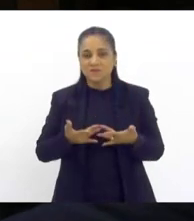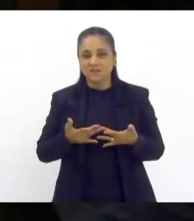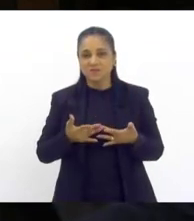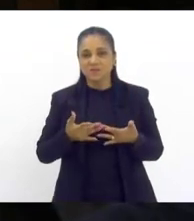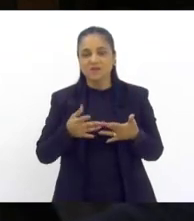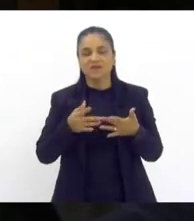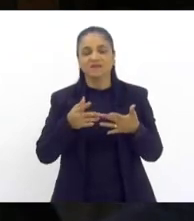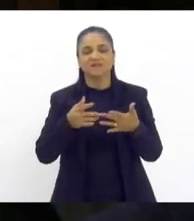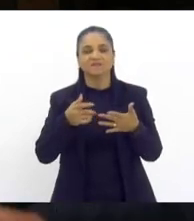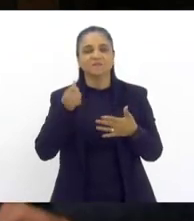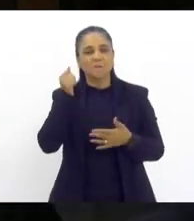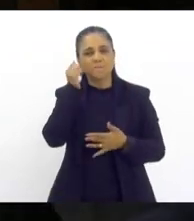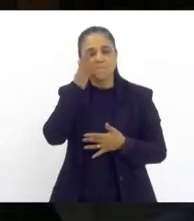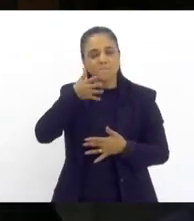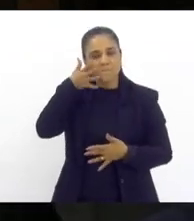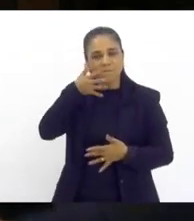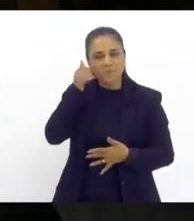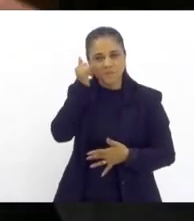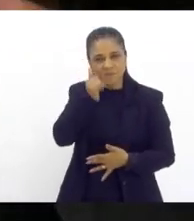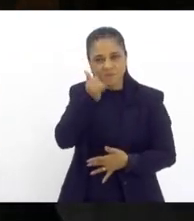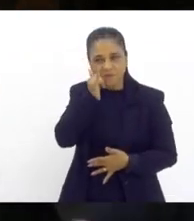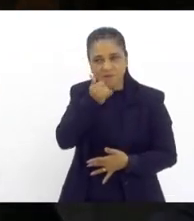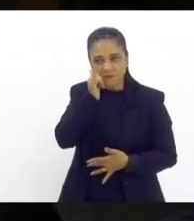uma narrativa aqui